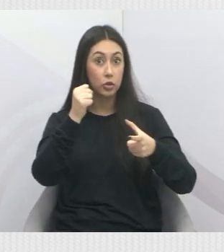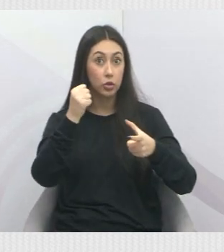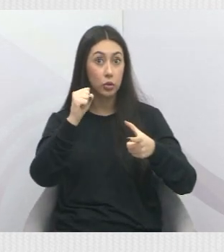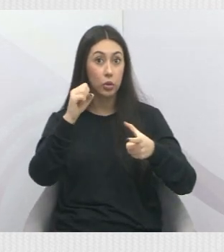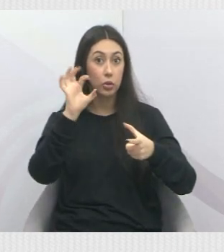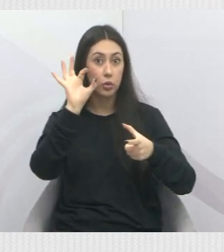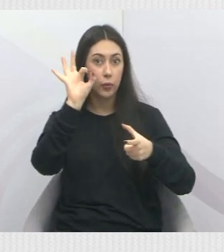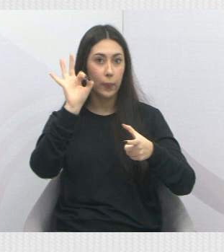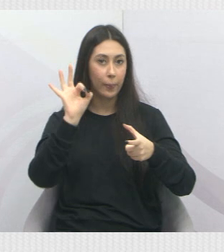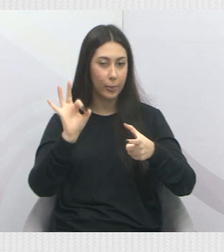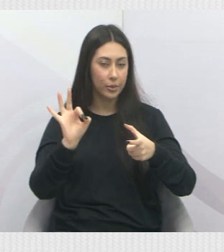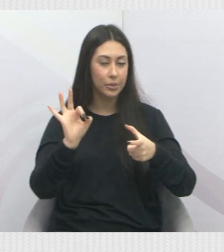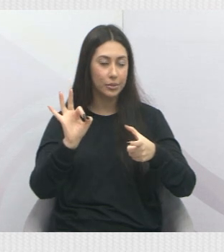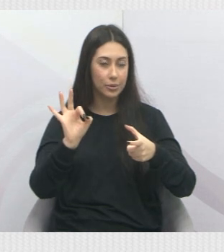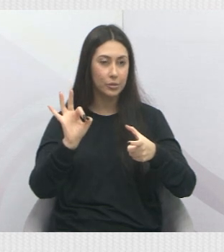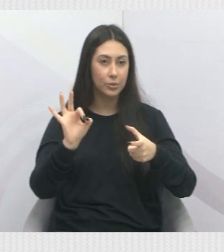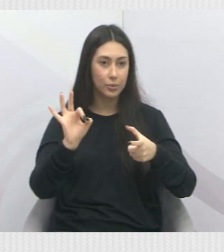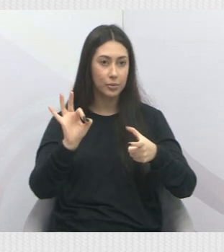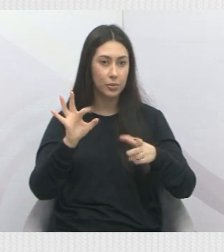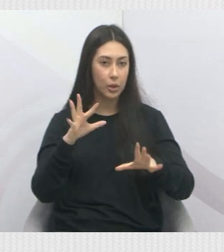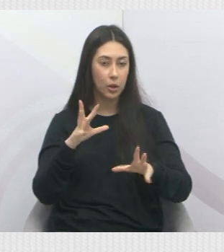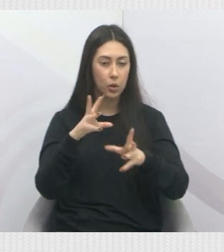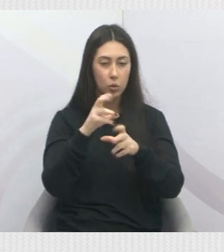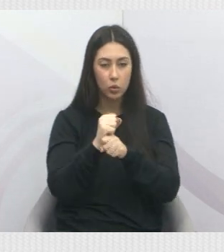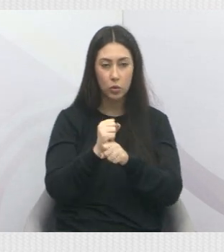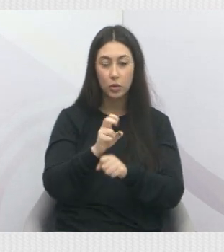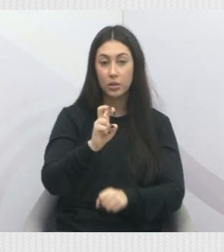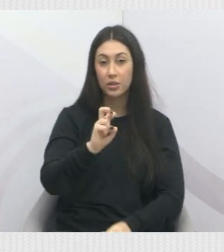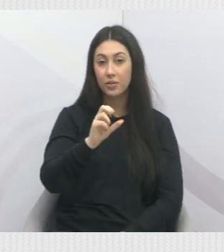no primeiro quadrimestre de 2022, totalizando